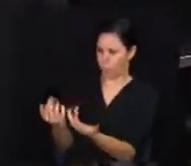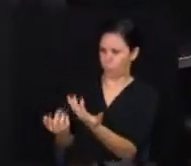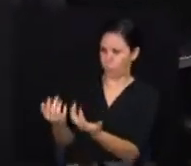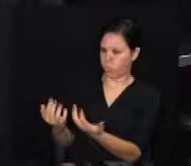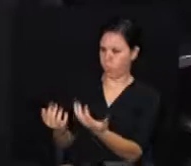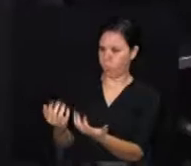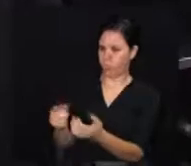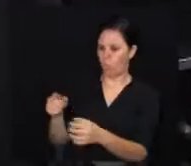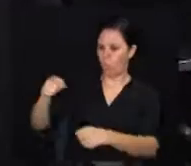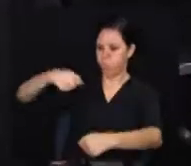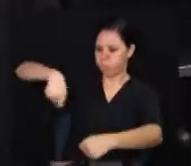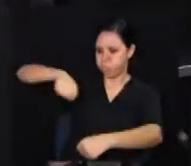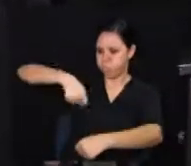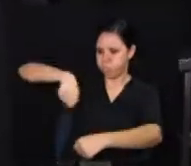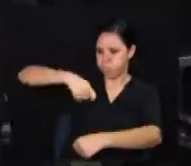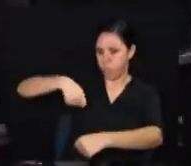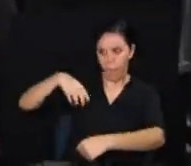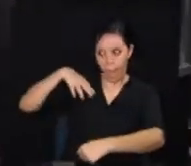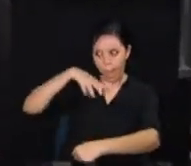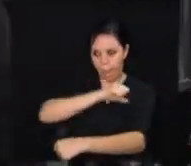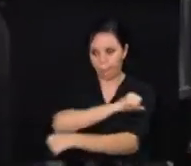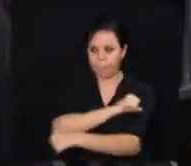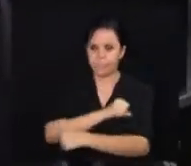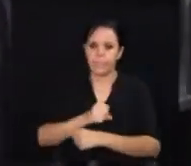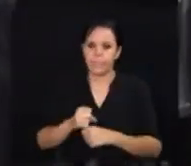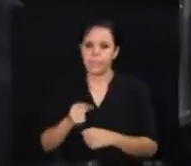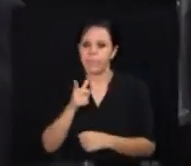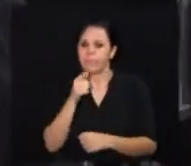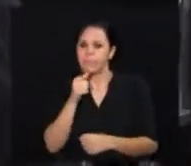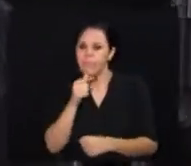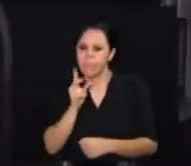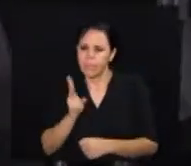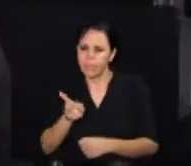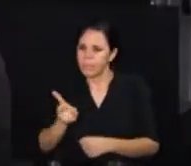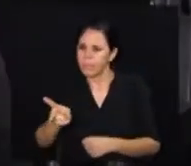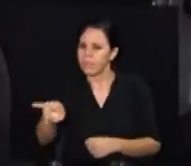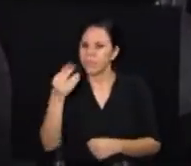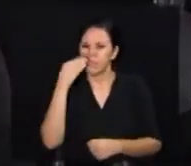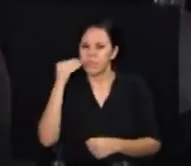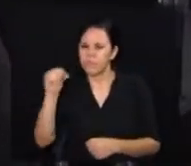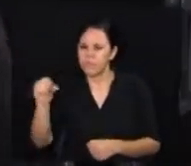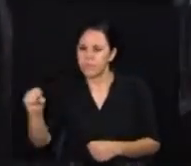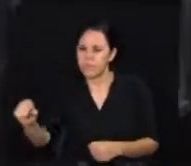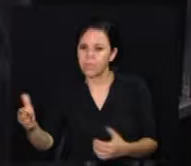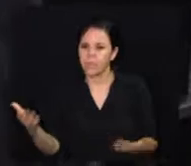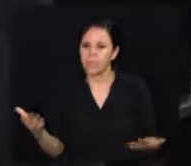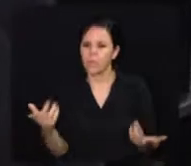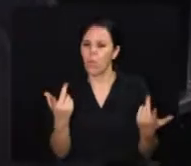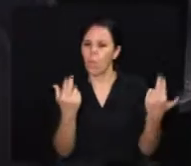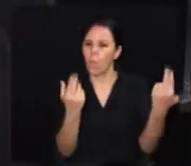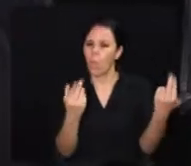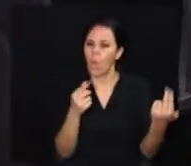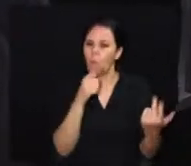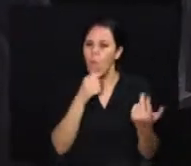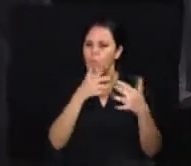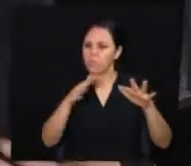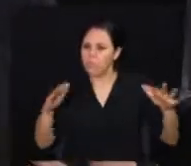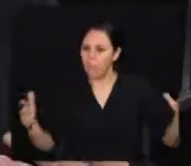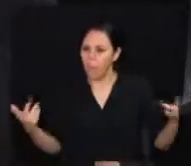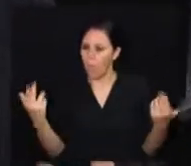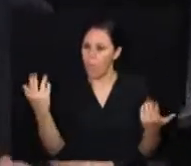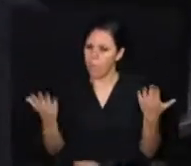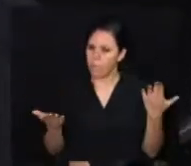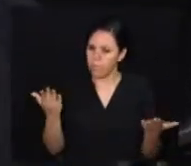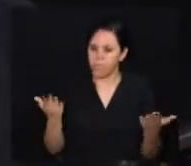massa cozinha em 3 minutos, é um cozimento bem rápido. A água sempre com bastante sal, como se fosse água do mar, né? Tá. A gente